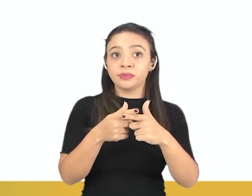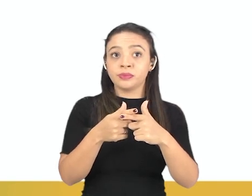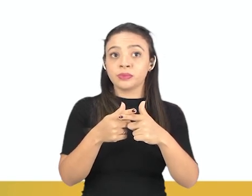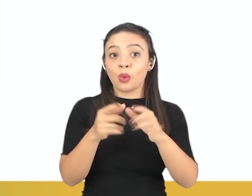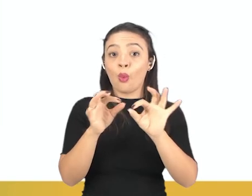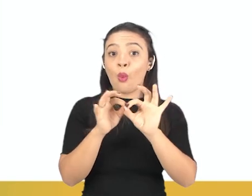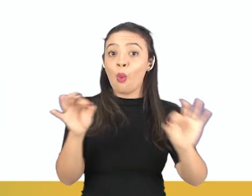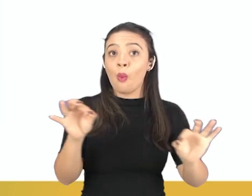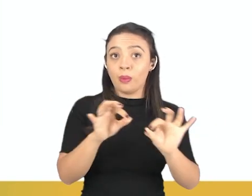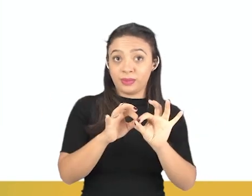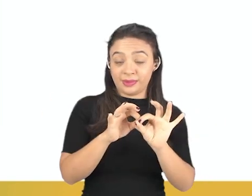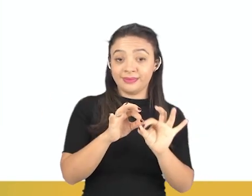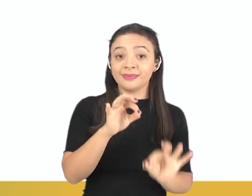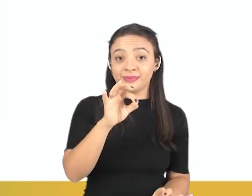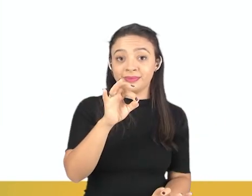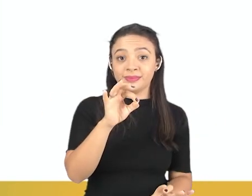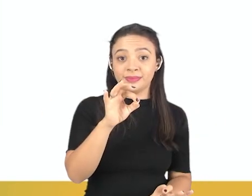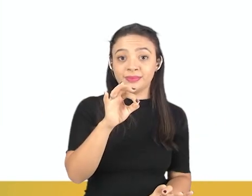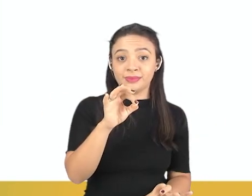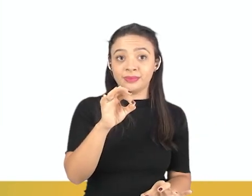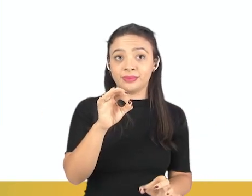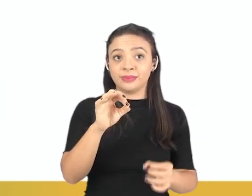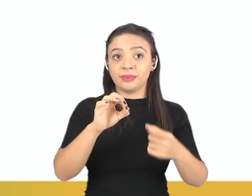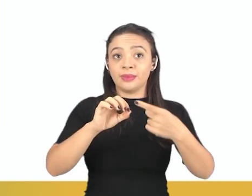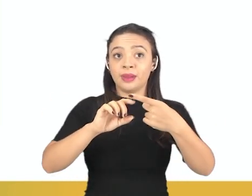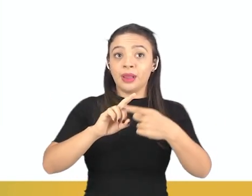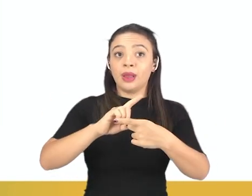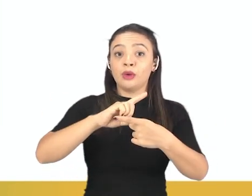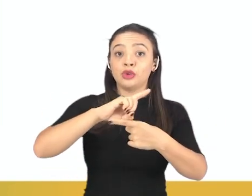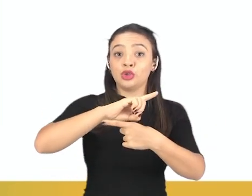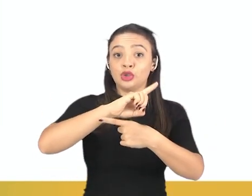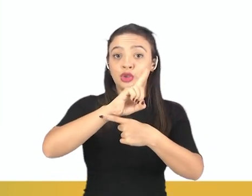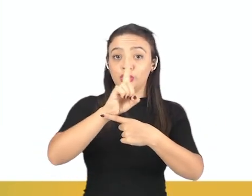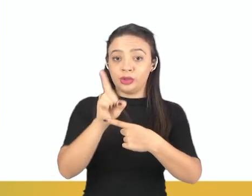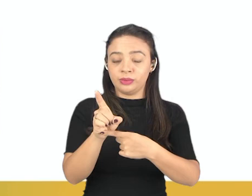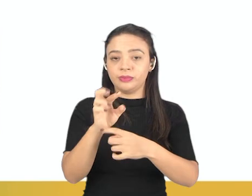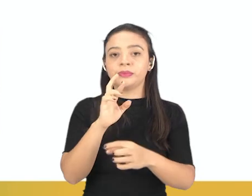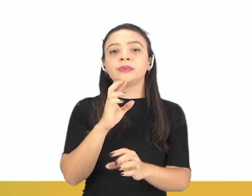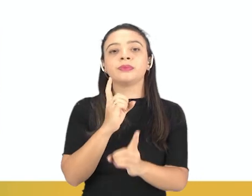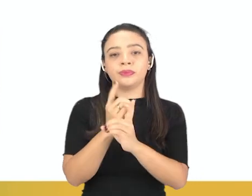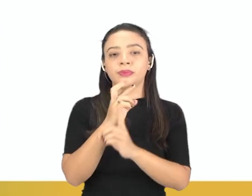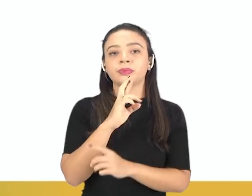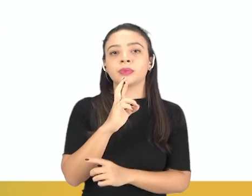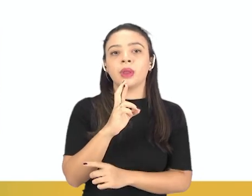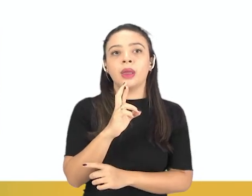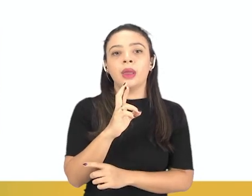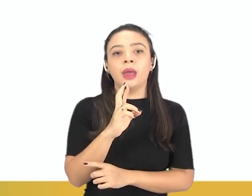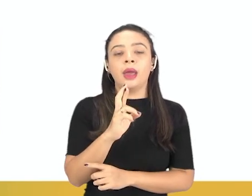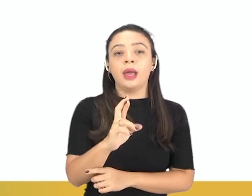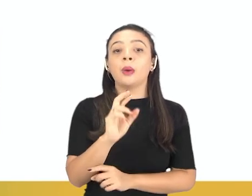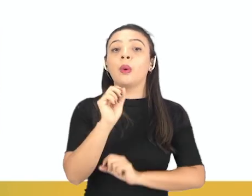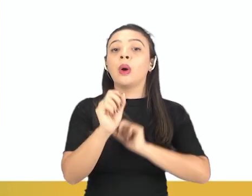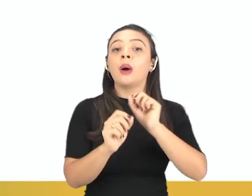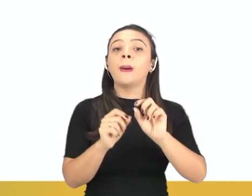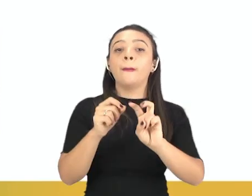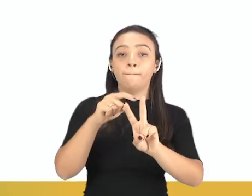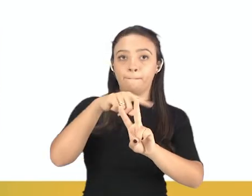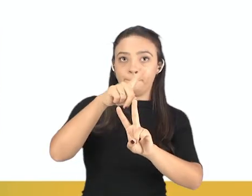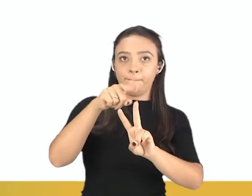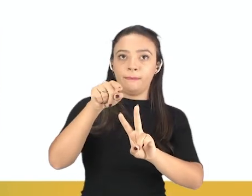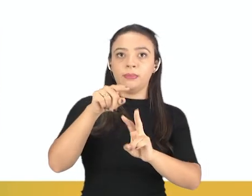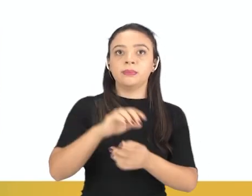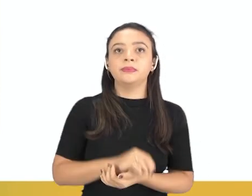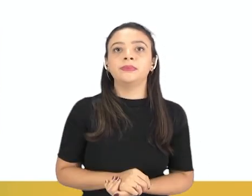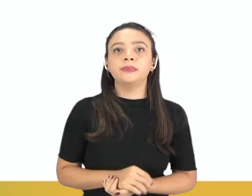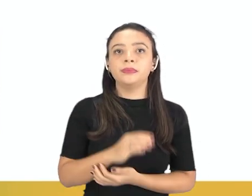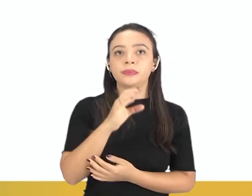sua circunferência e pelo diâmetro da Pe então sendo ser a medida do comprimento in the